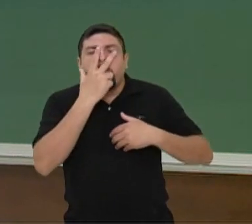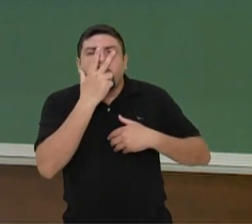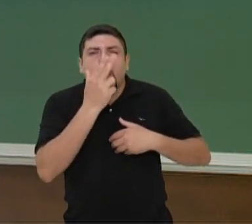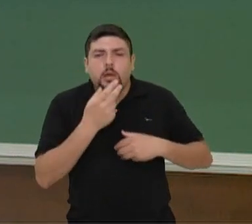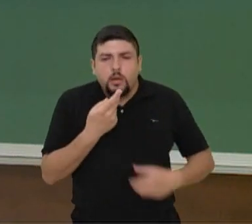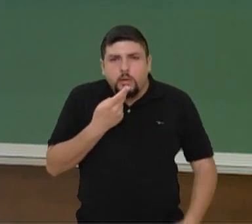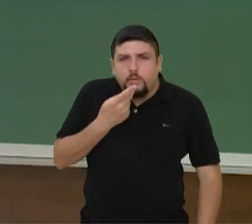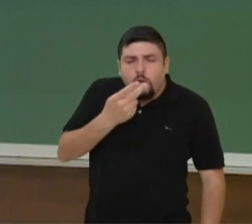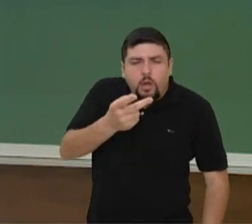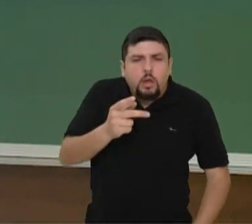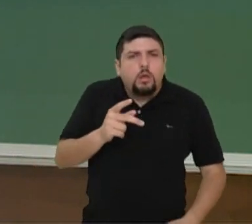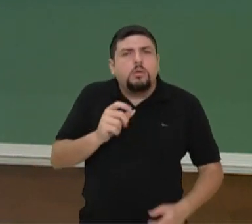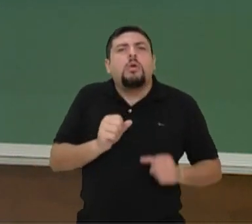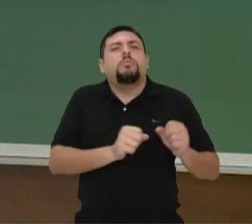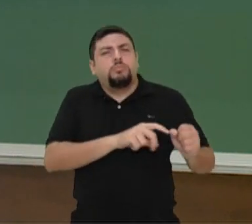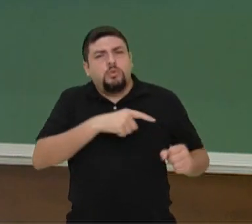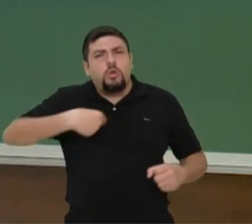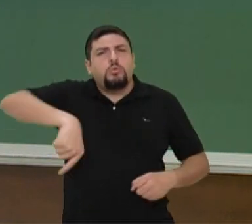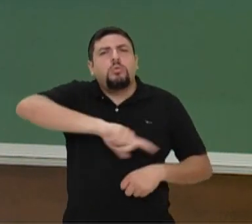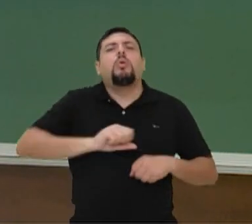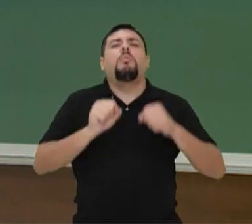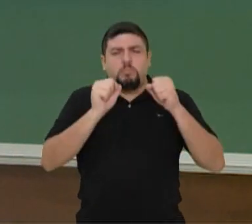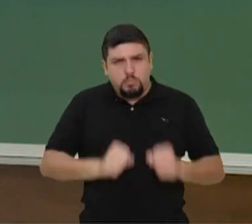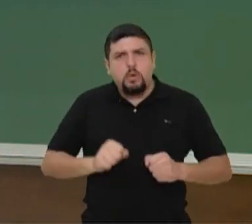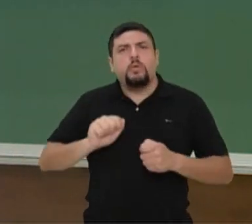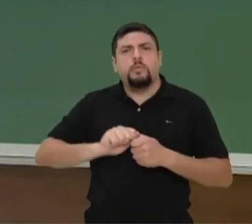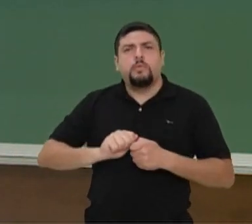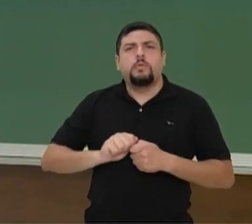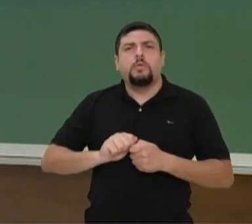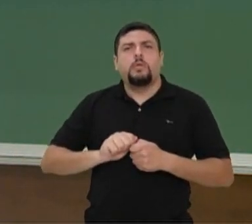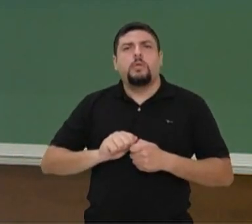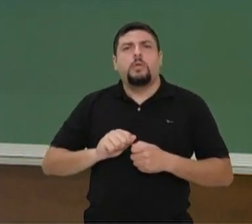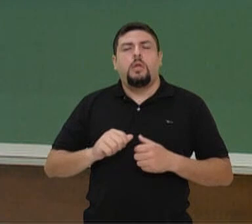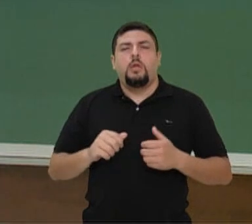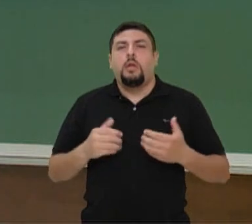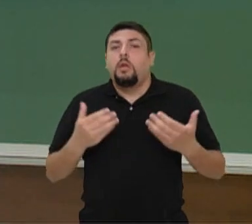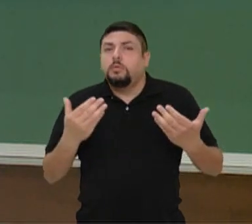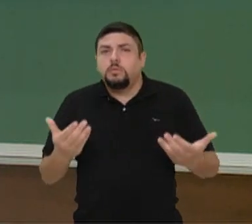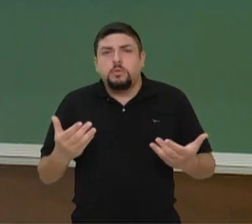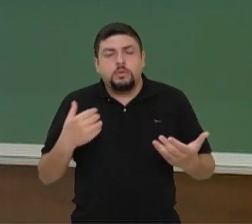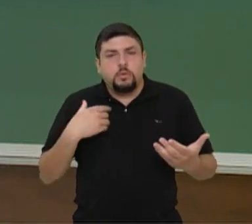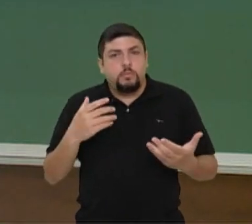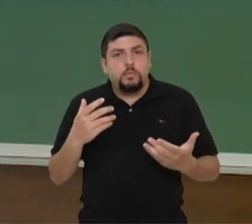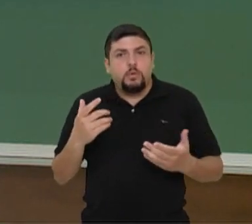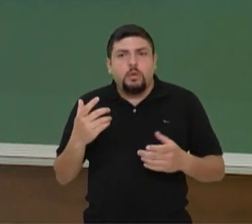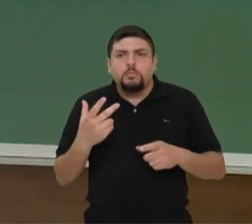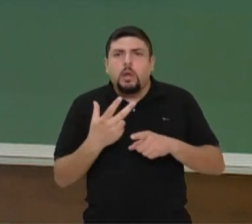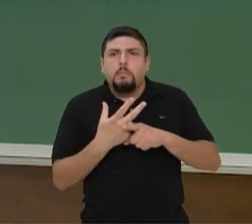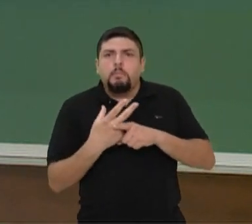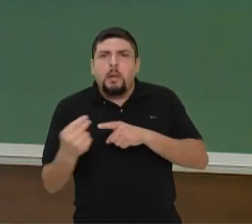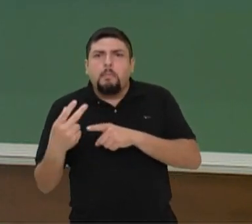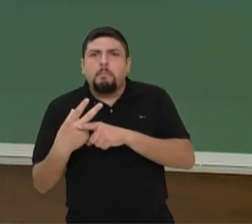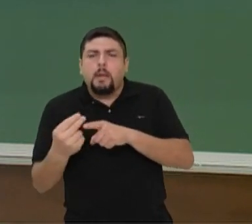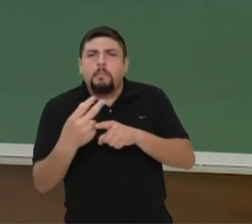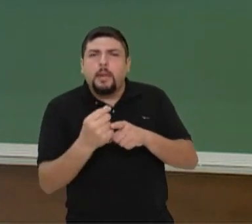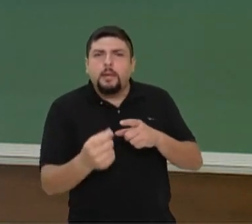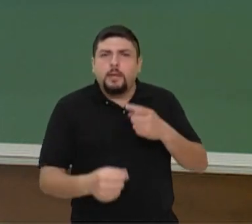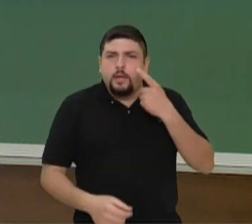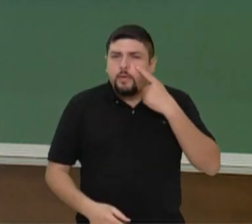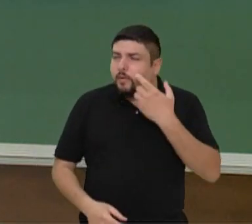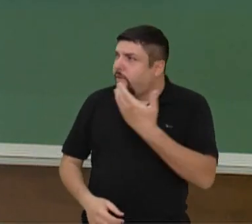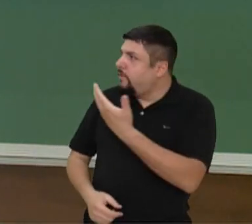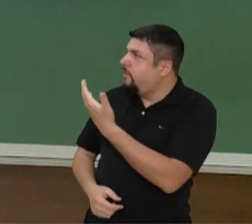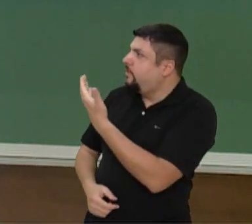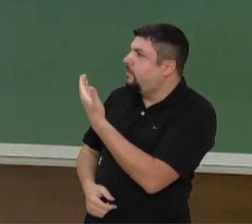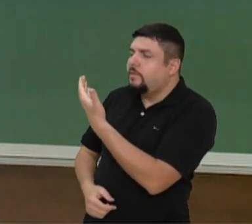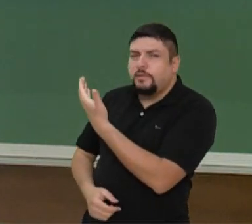fazer. Isso se expressa também nesse momento importante, bonito da conquista. Por favor, dê uma olhadinha no slide novamente